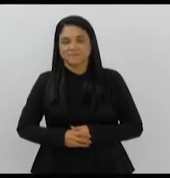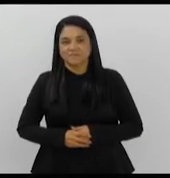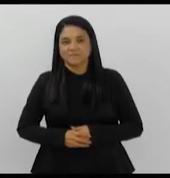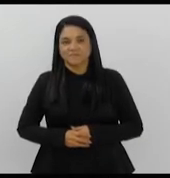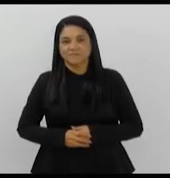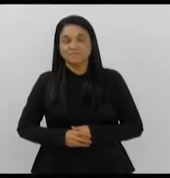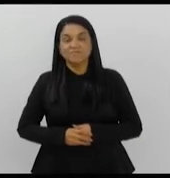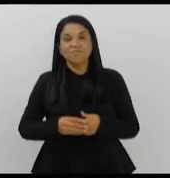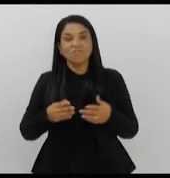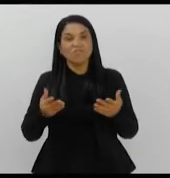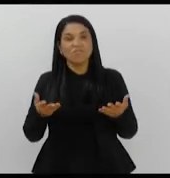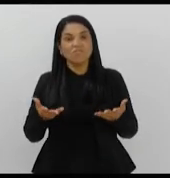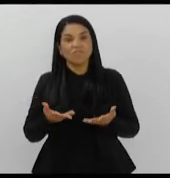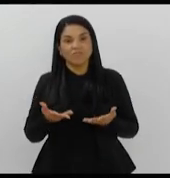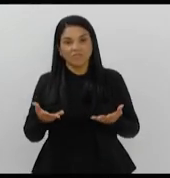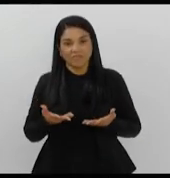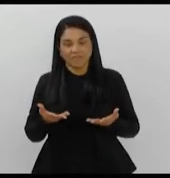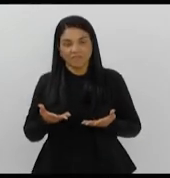Hoje,